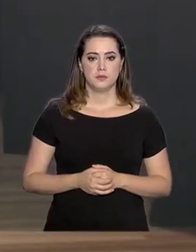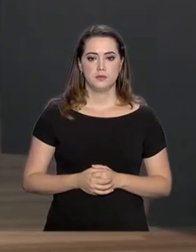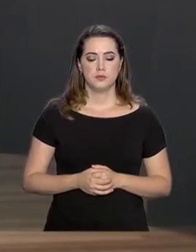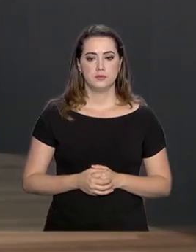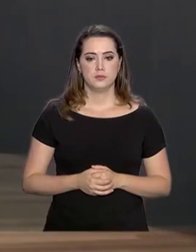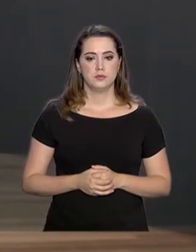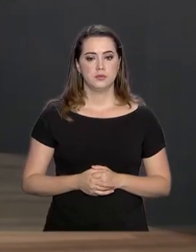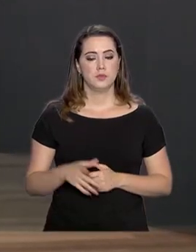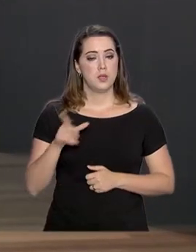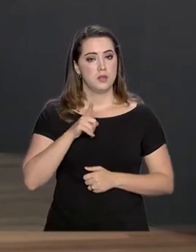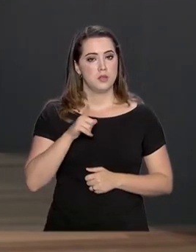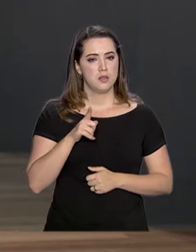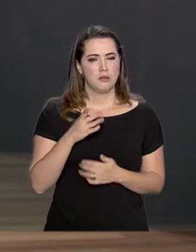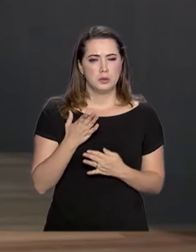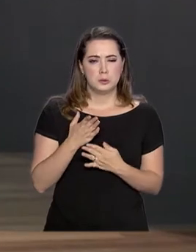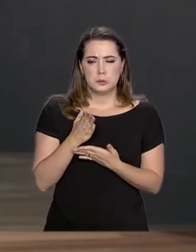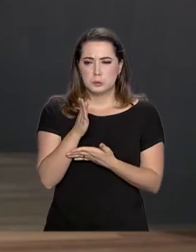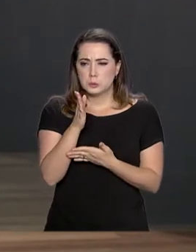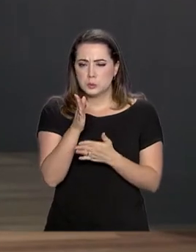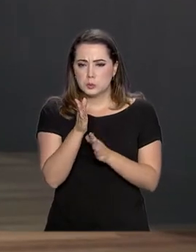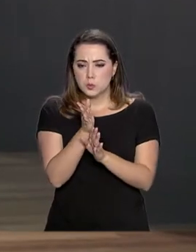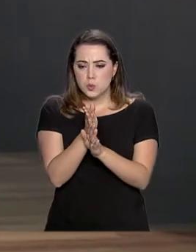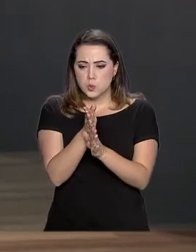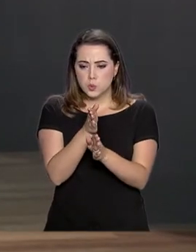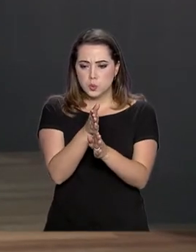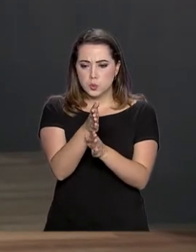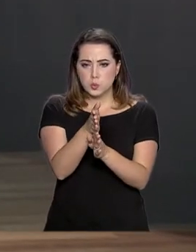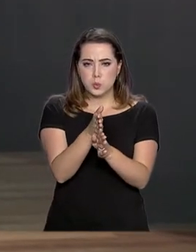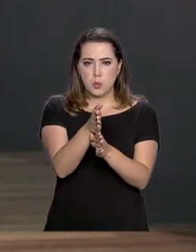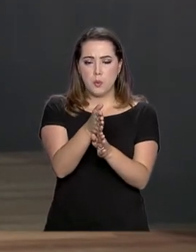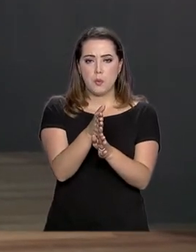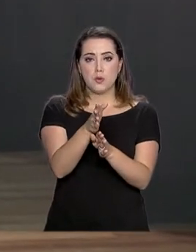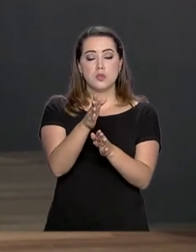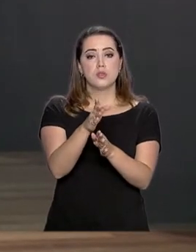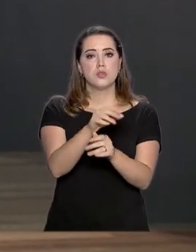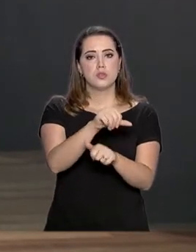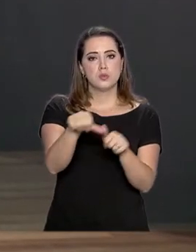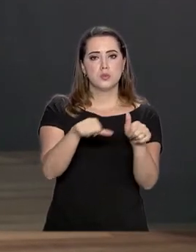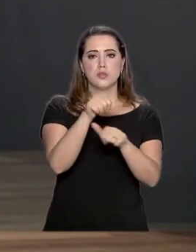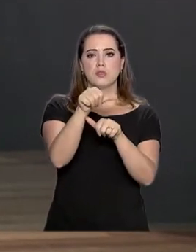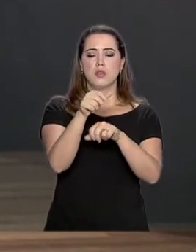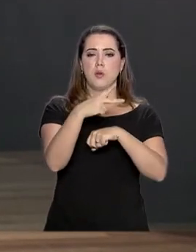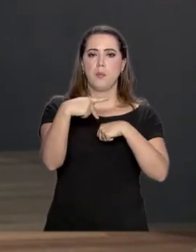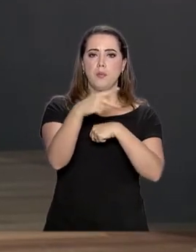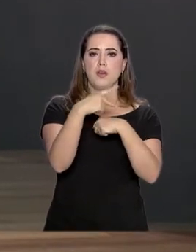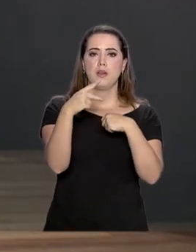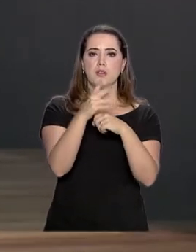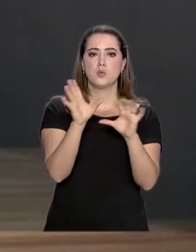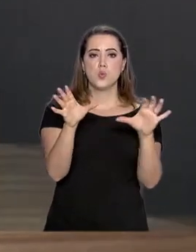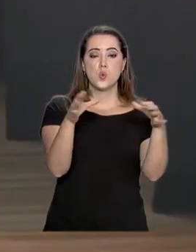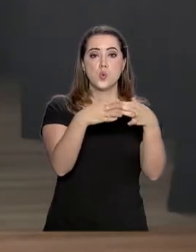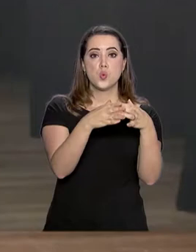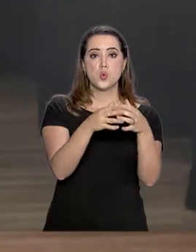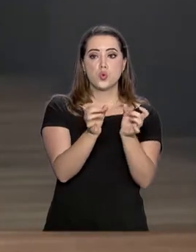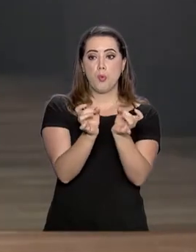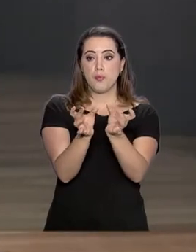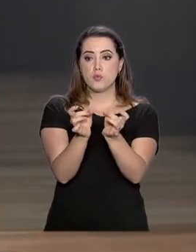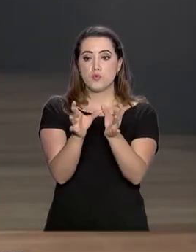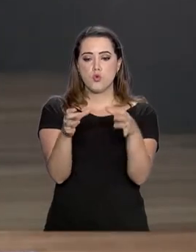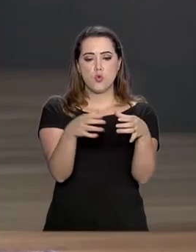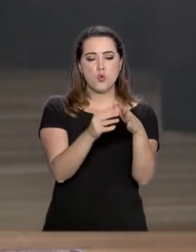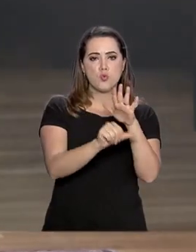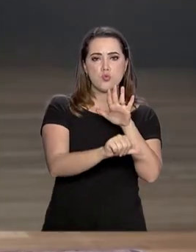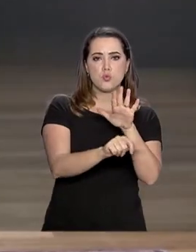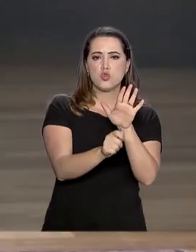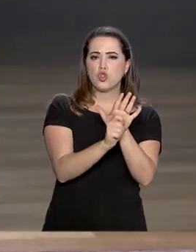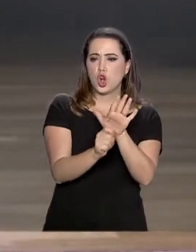Nós estamos no limiar de virarmos um país capturado por narco-quadrilhas, que nos